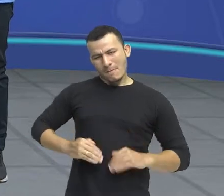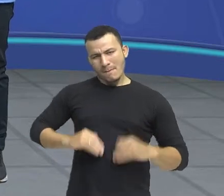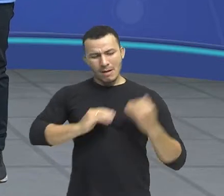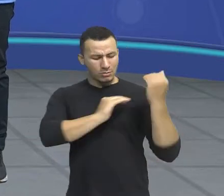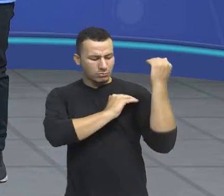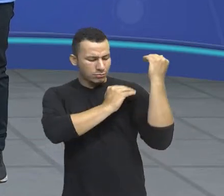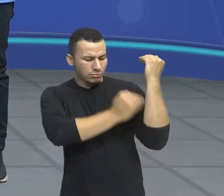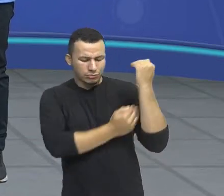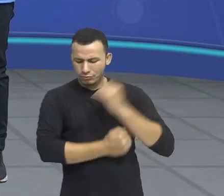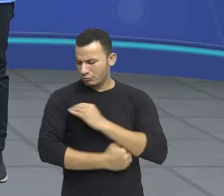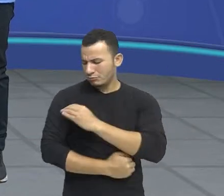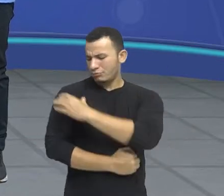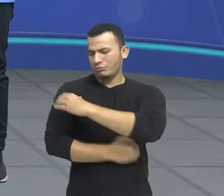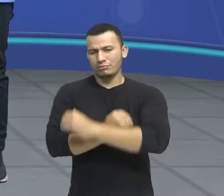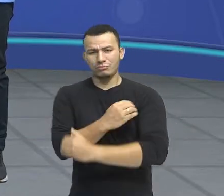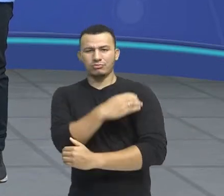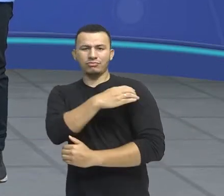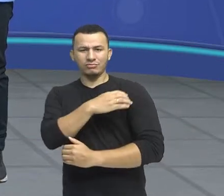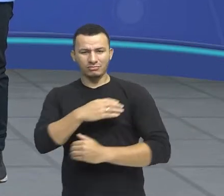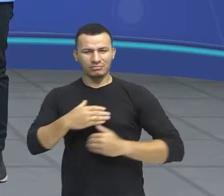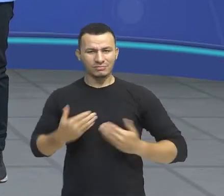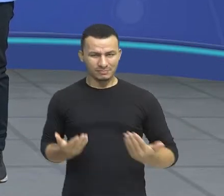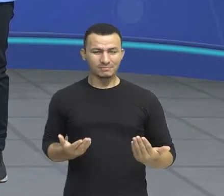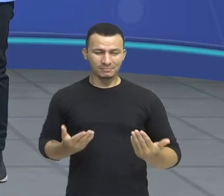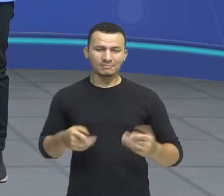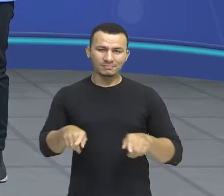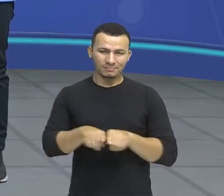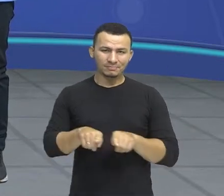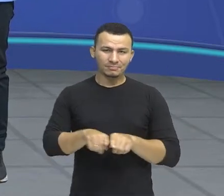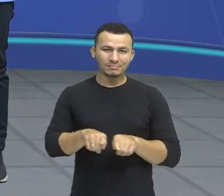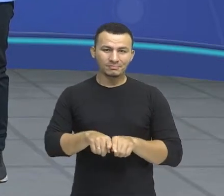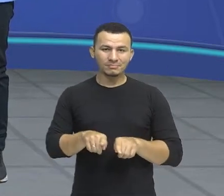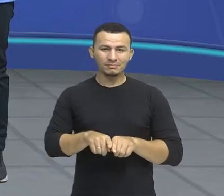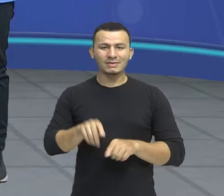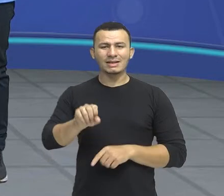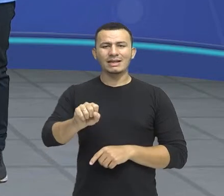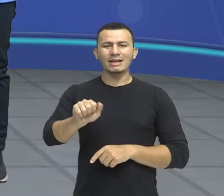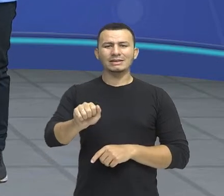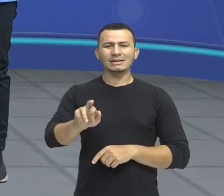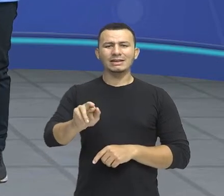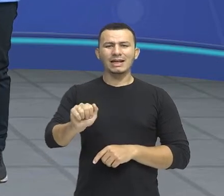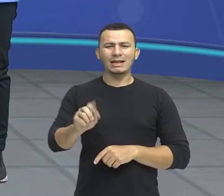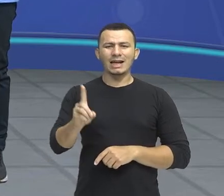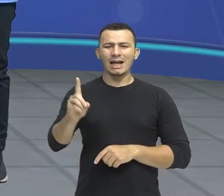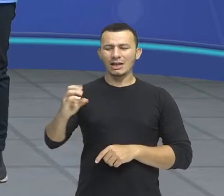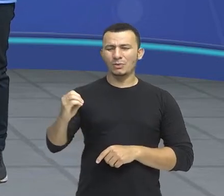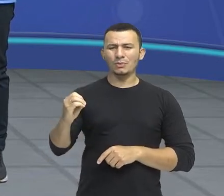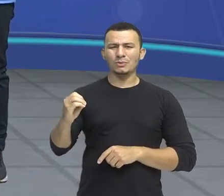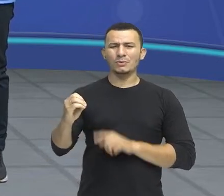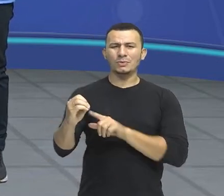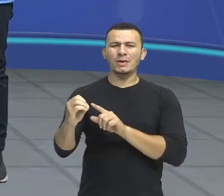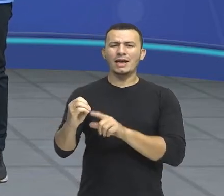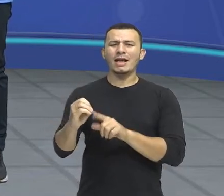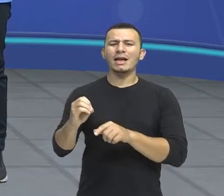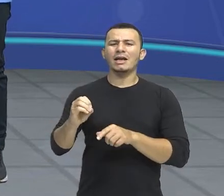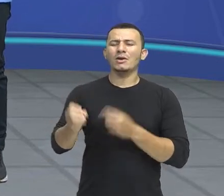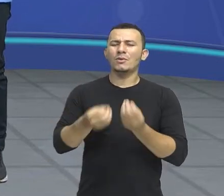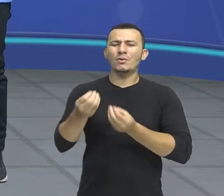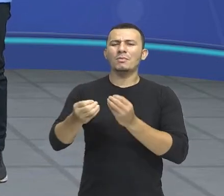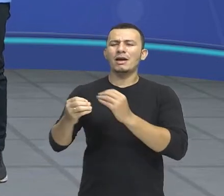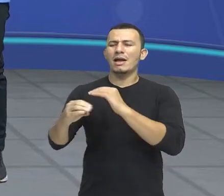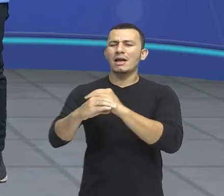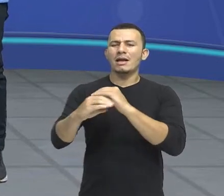relacionado a homens e mulheres. Então, tem essa questão, esse termo sarado, né? É uma forma de estereotipar. E